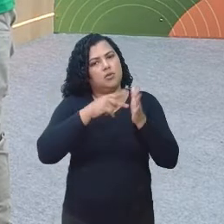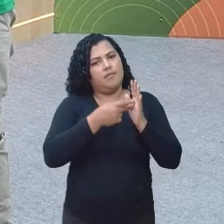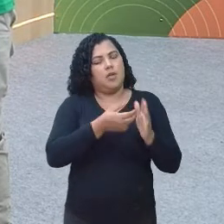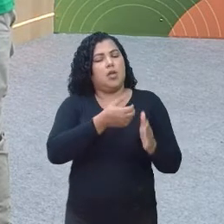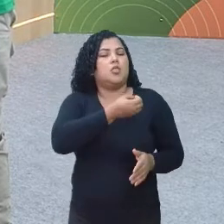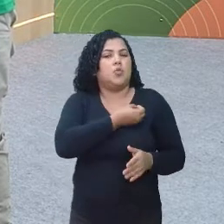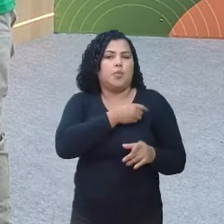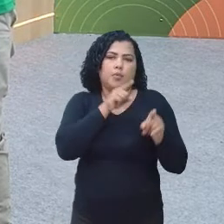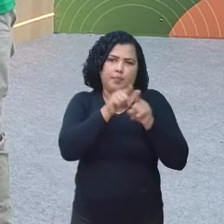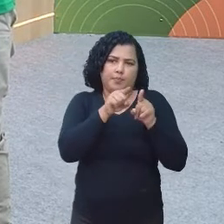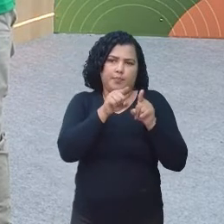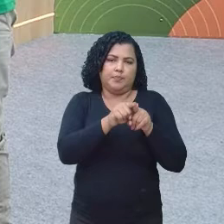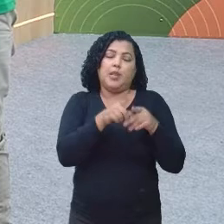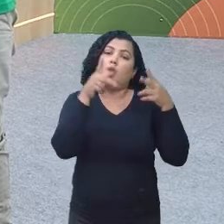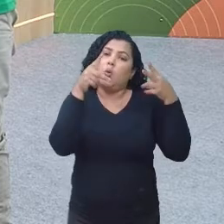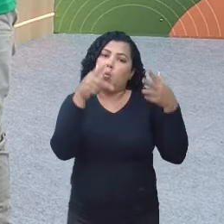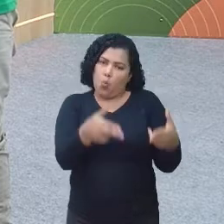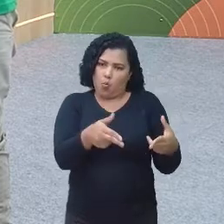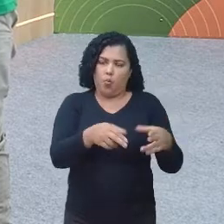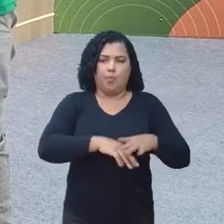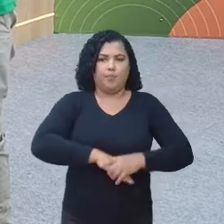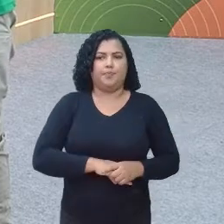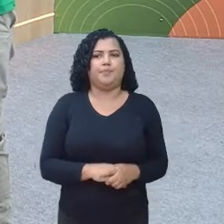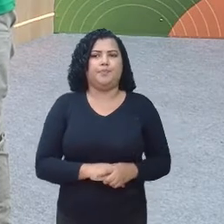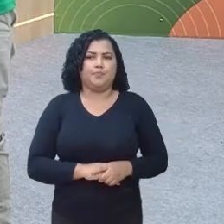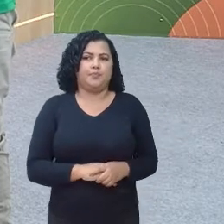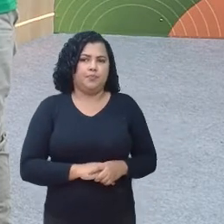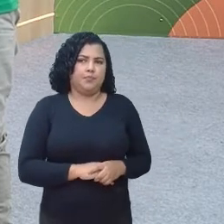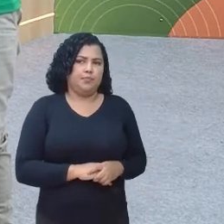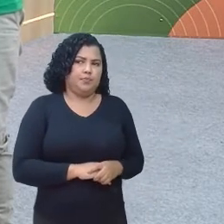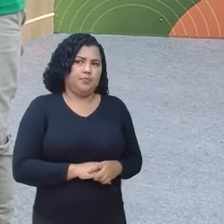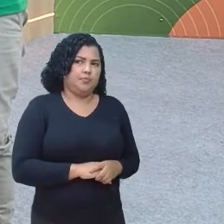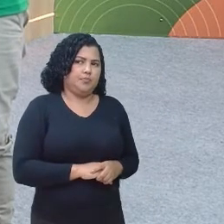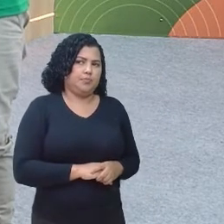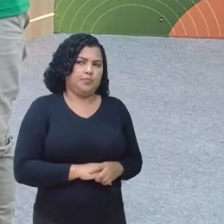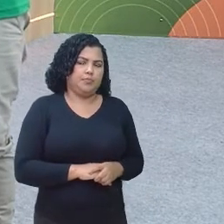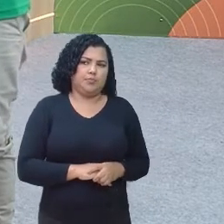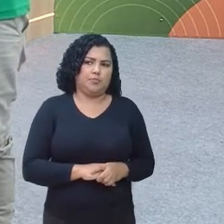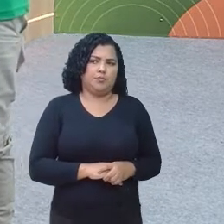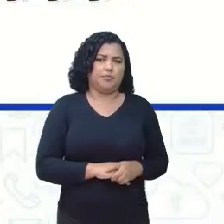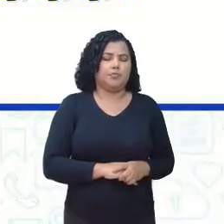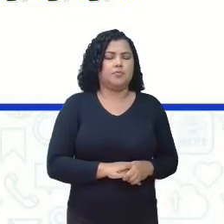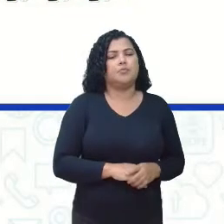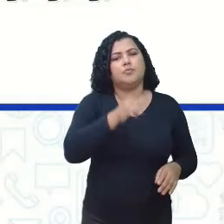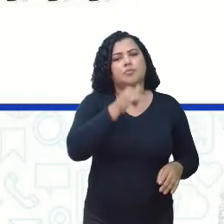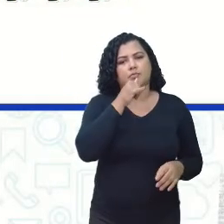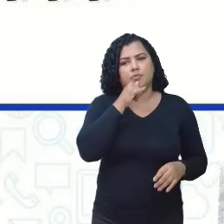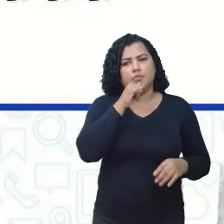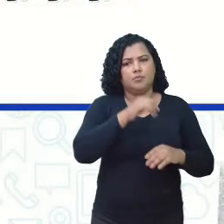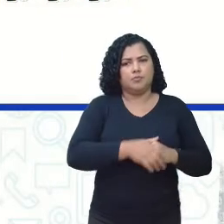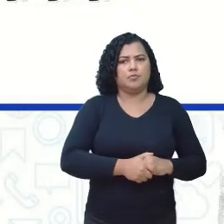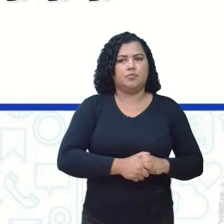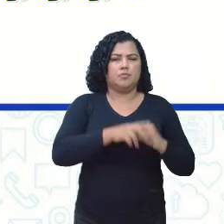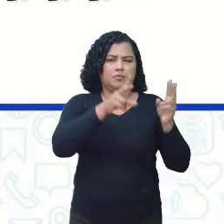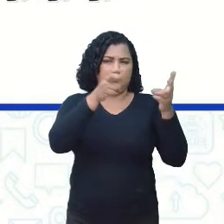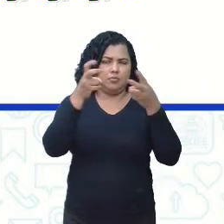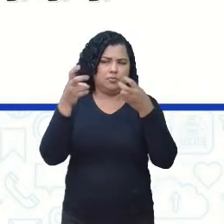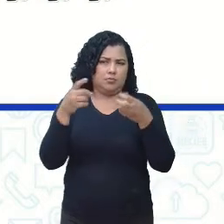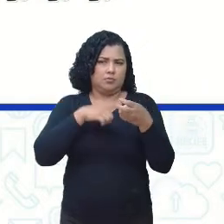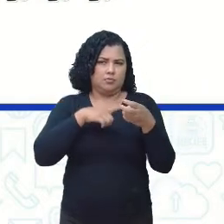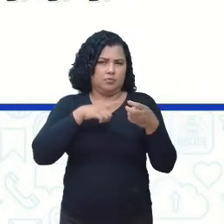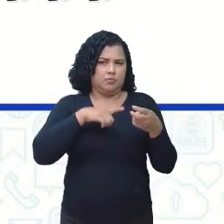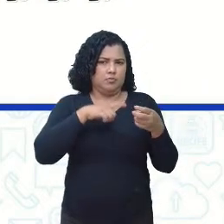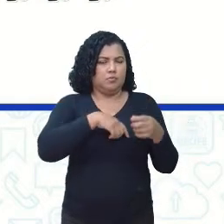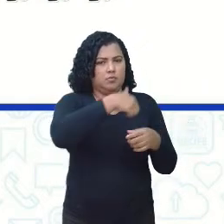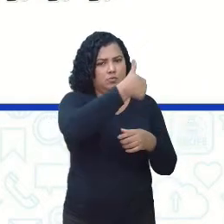uma informação importantíssima para a operação de potenciação, né? No caso aqui, observe que eu tenho o